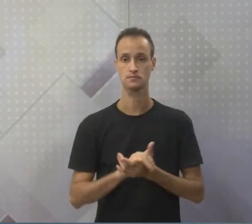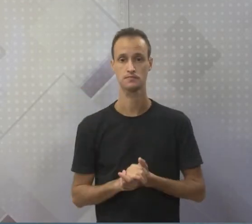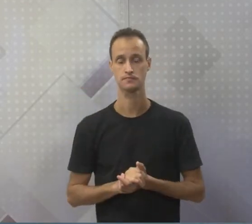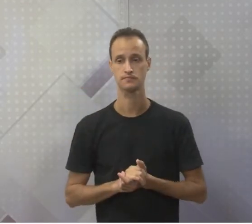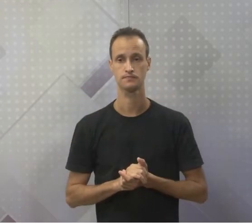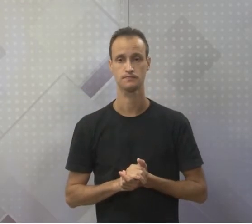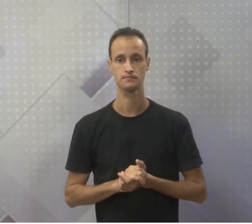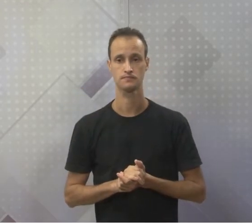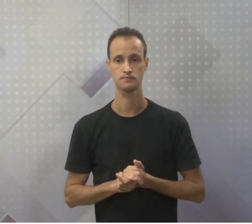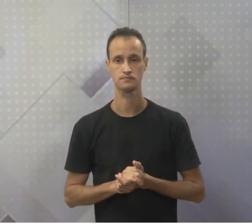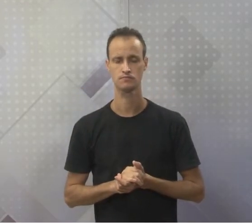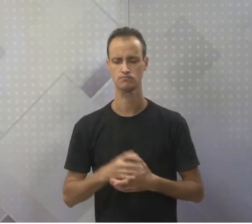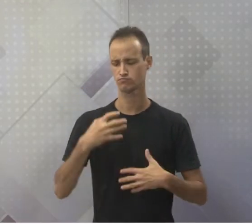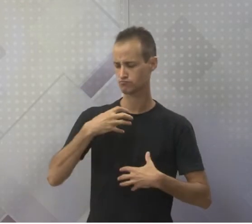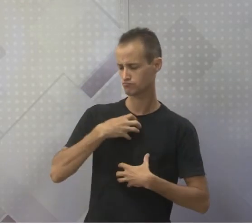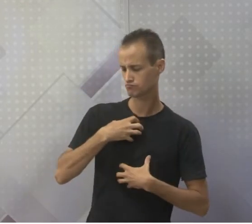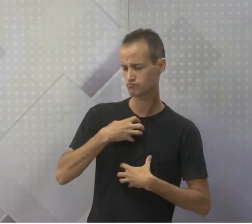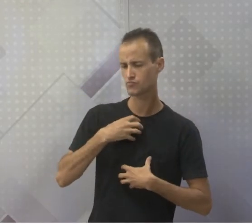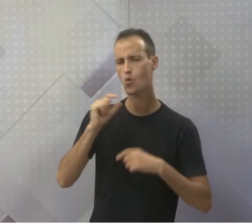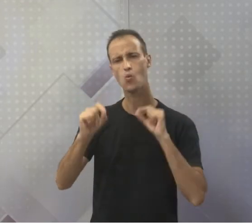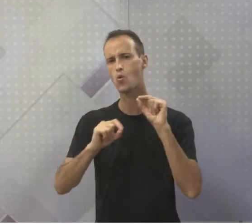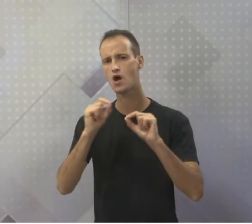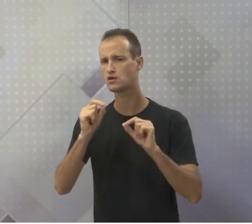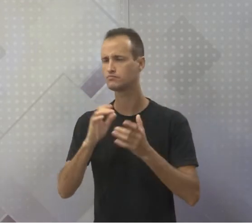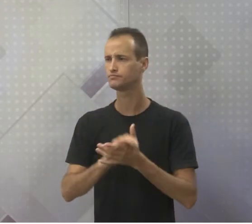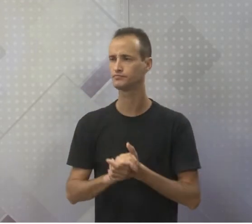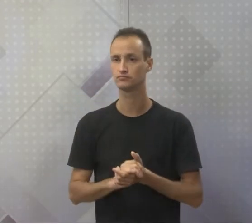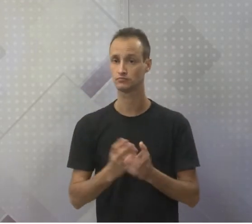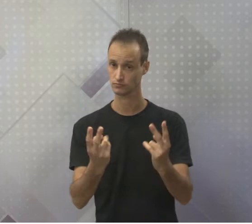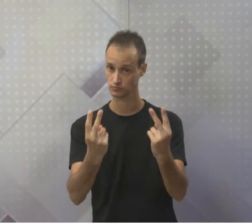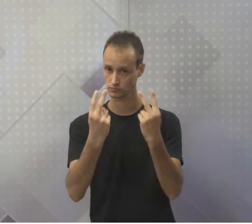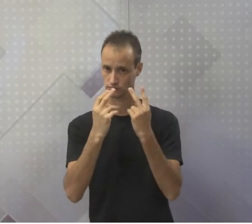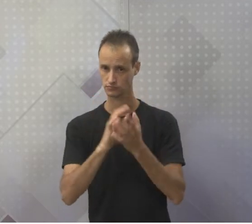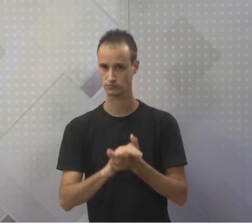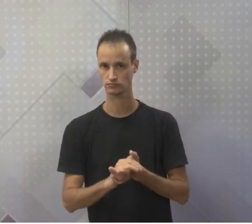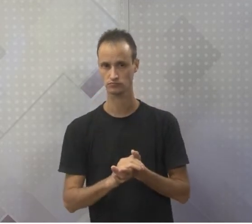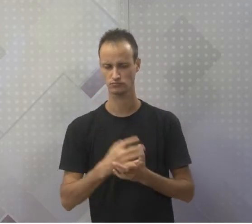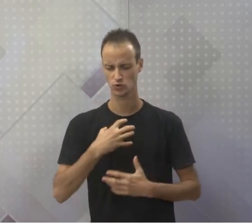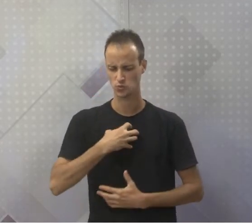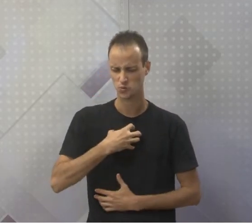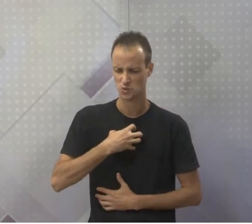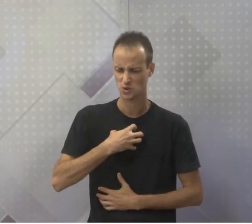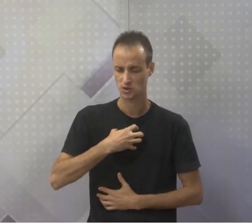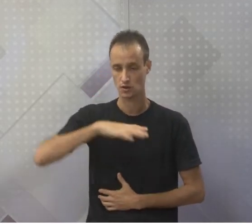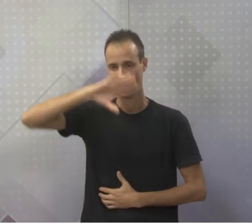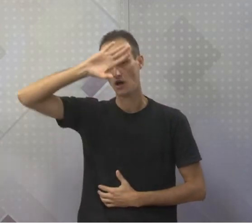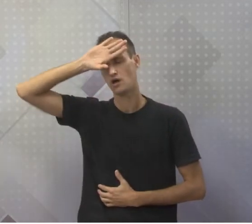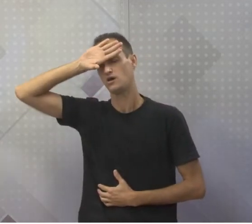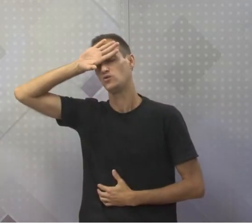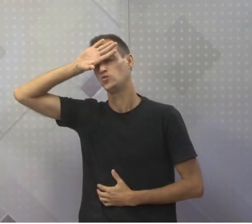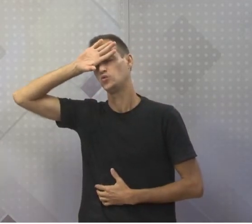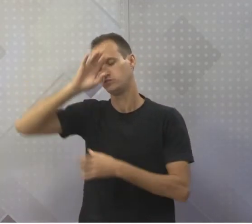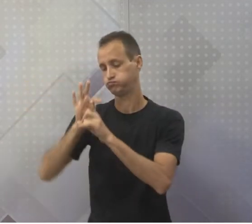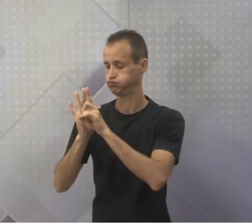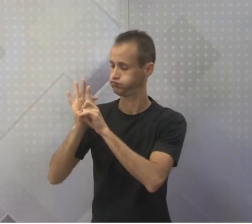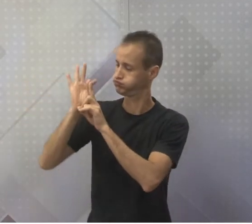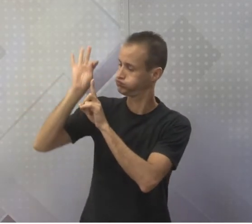Agora veja, sintomas, vem comigo aqui, gente, ó. É uma infecção que provoca febre